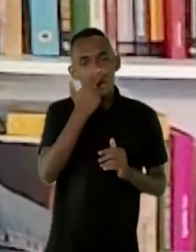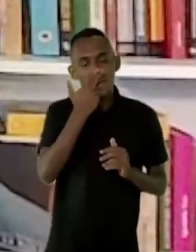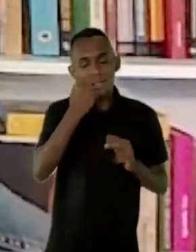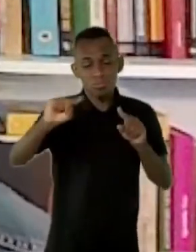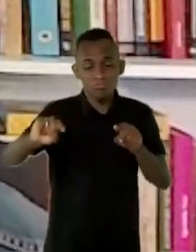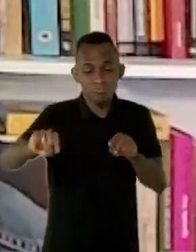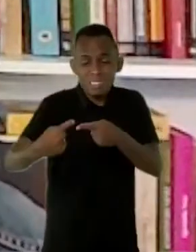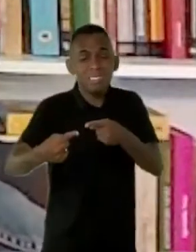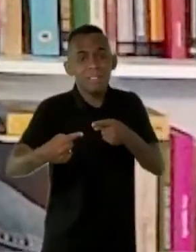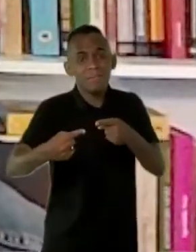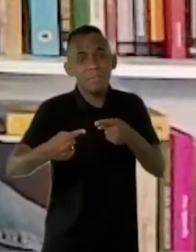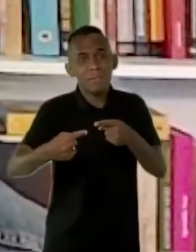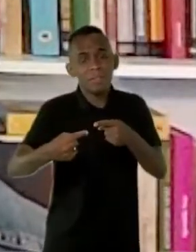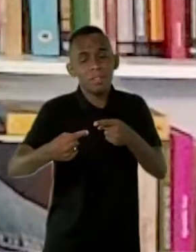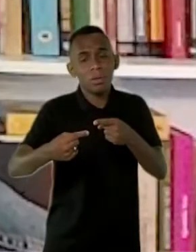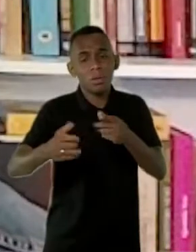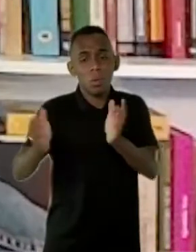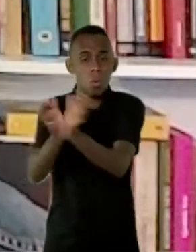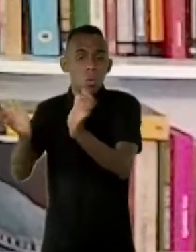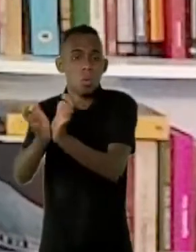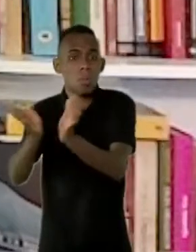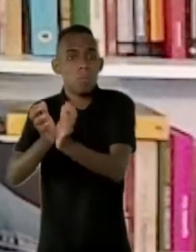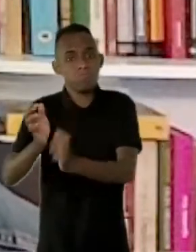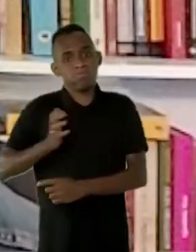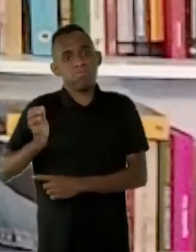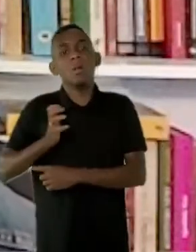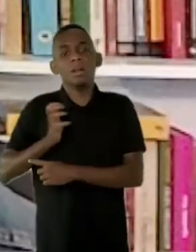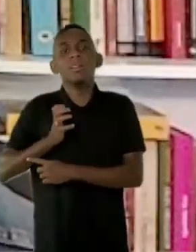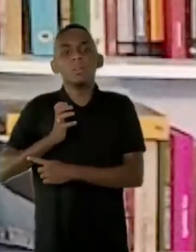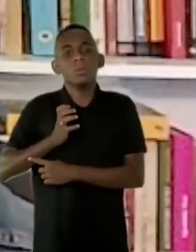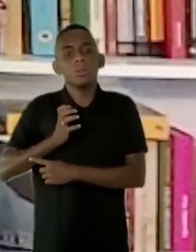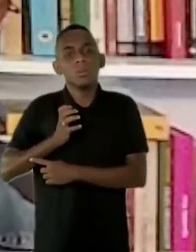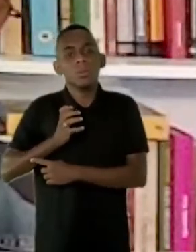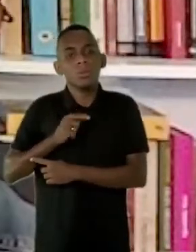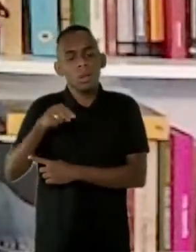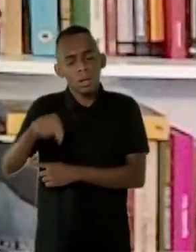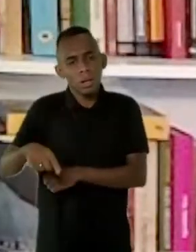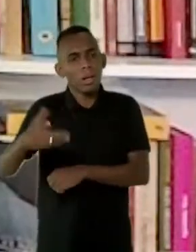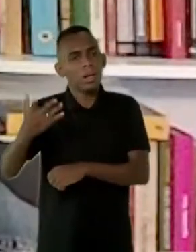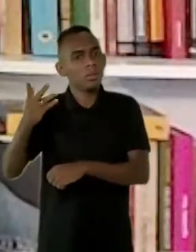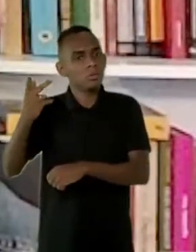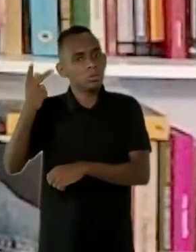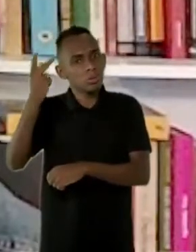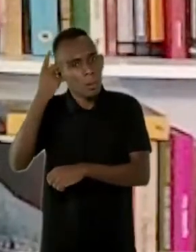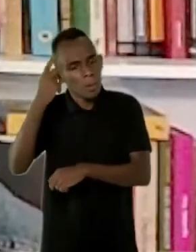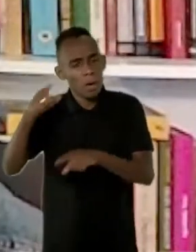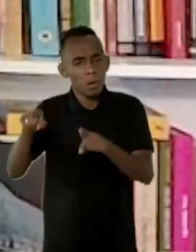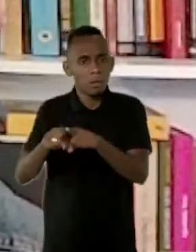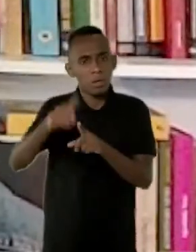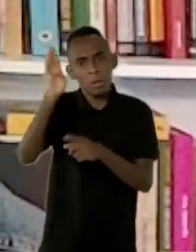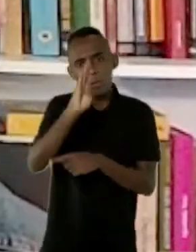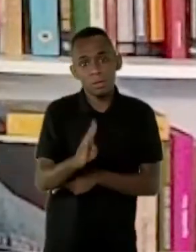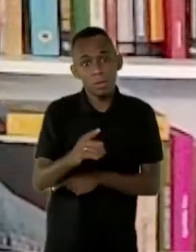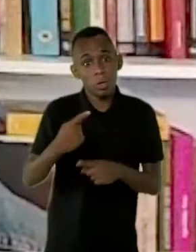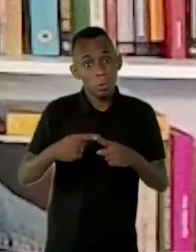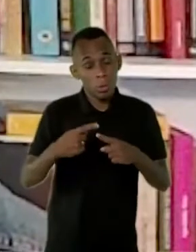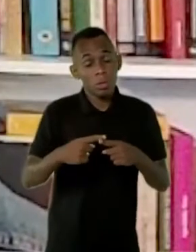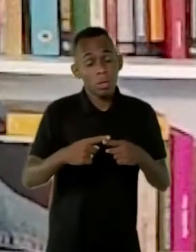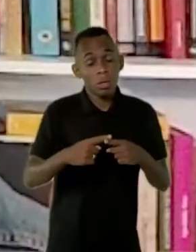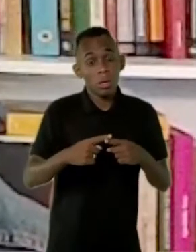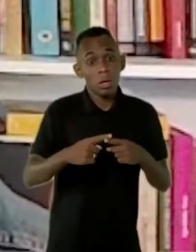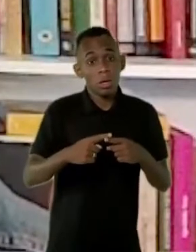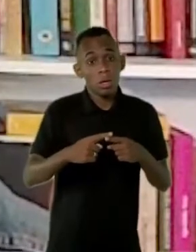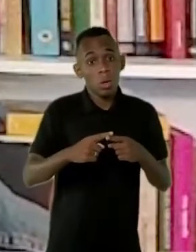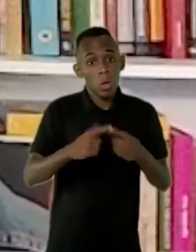essa burguesia paulistana, a burguesia brasileira. Porque o que ela fez com o Quarto de Despejo, o Diário de uma